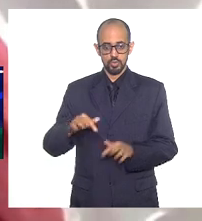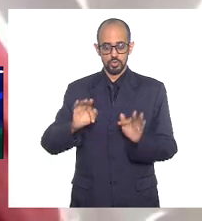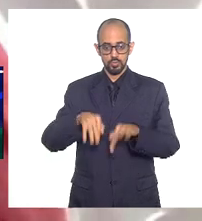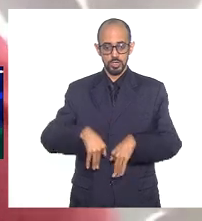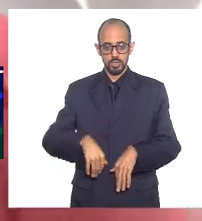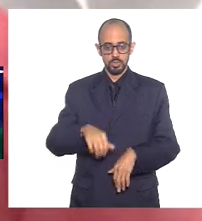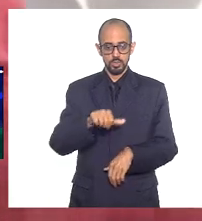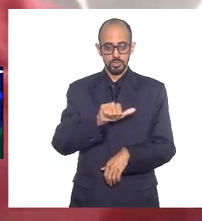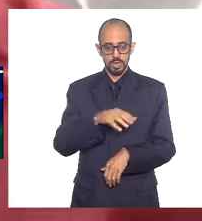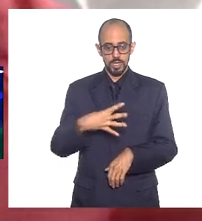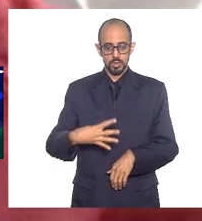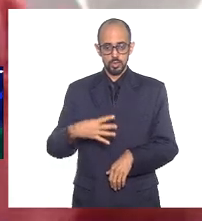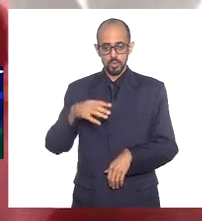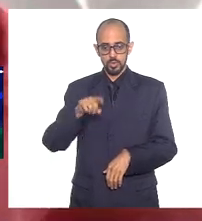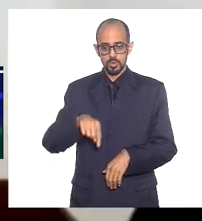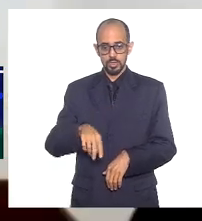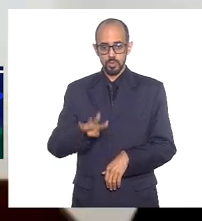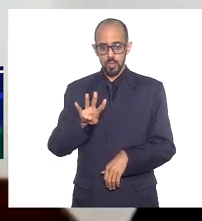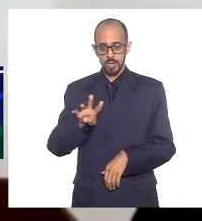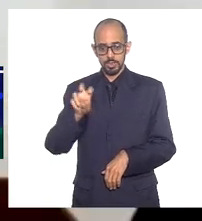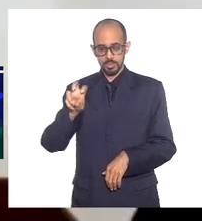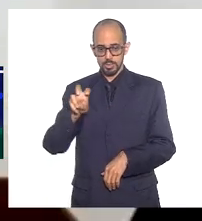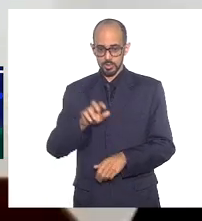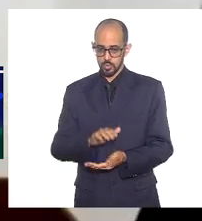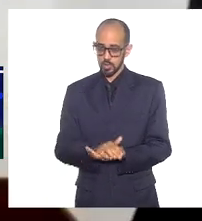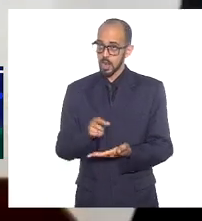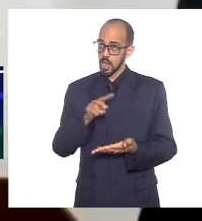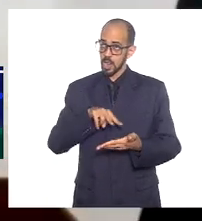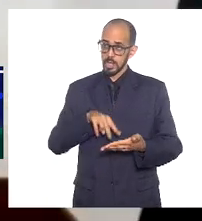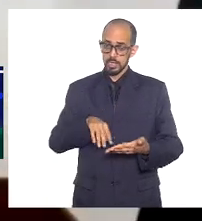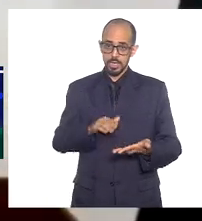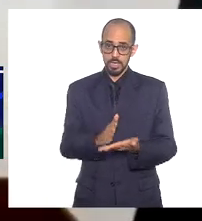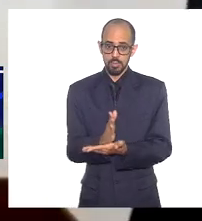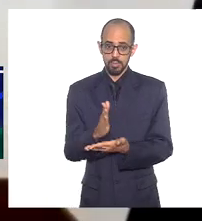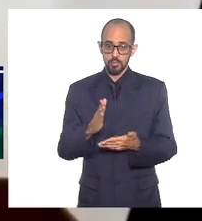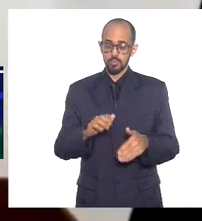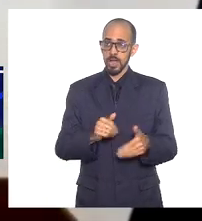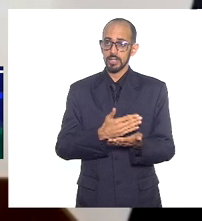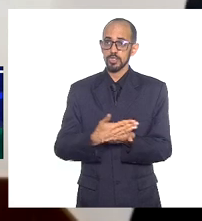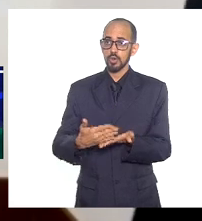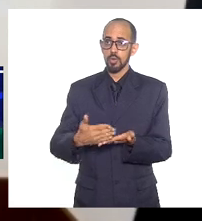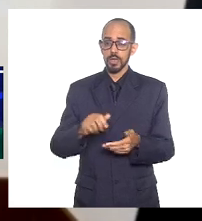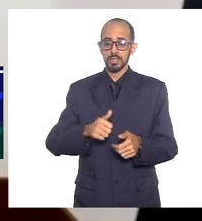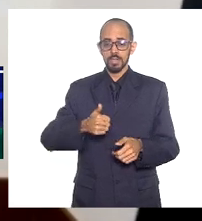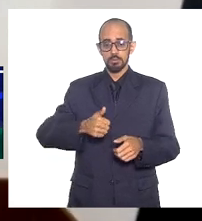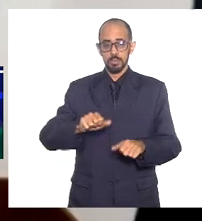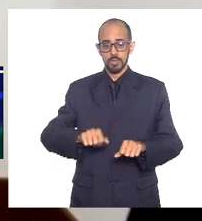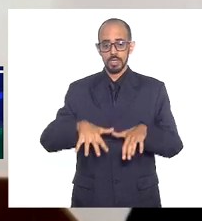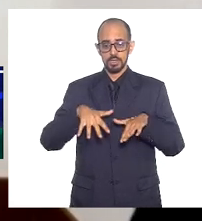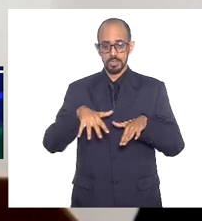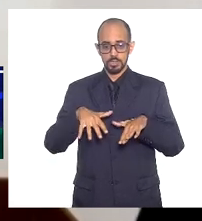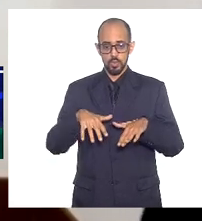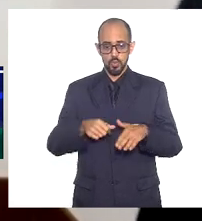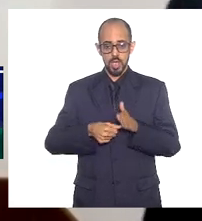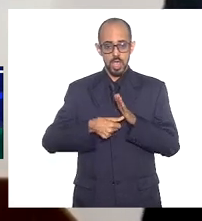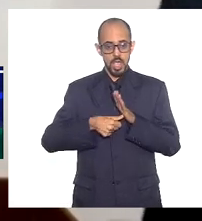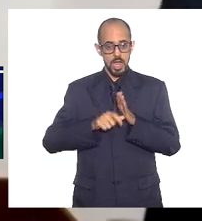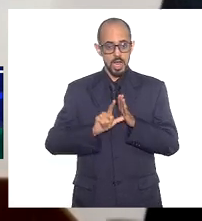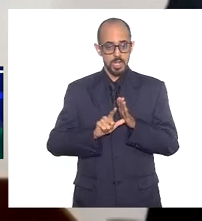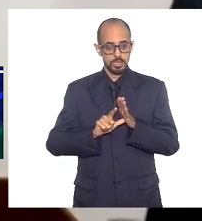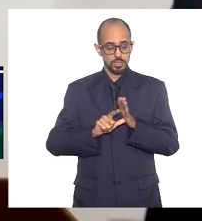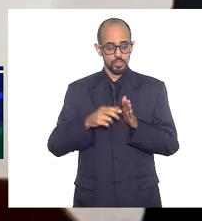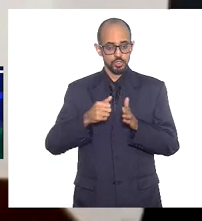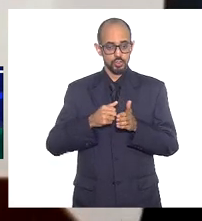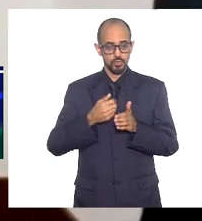45 minutos. Lida e aprovada a ata, passa-se à ordem da primeira sessão. Eu, antes de chamar o primeiro